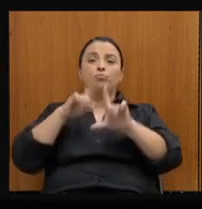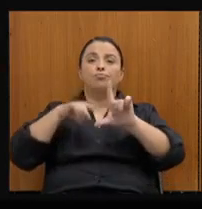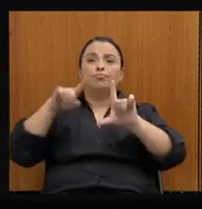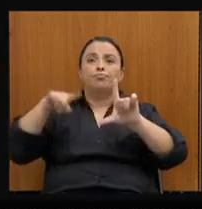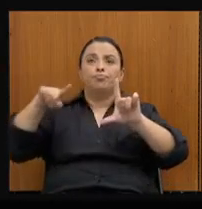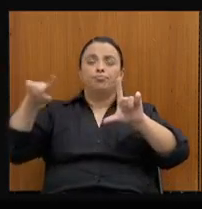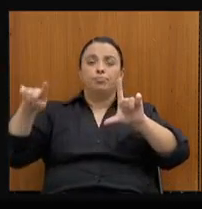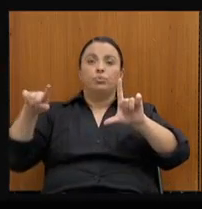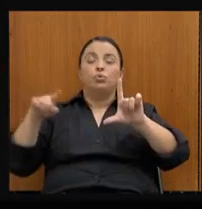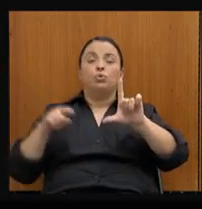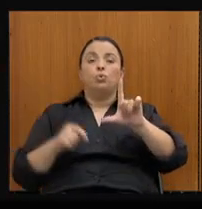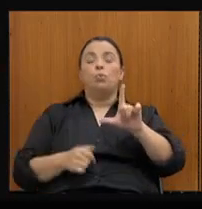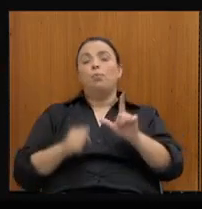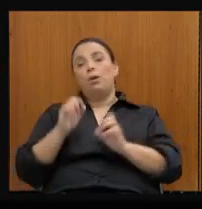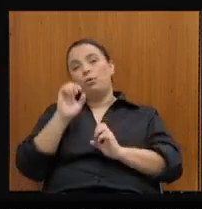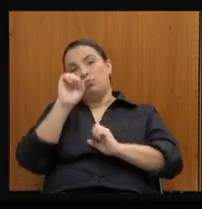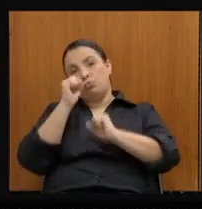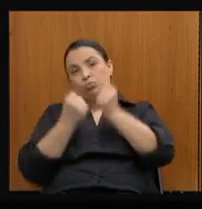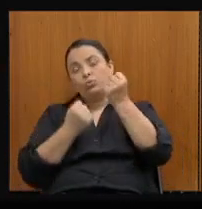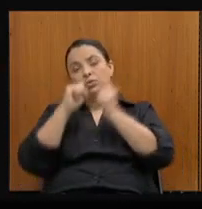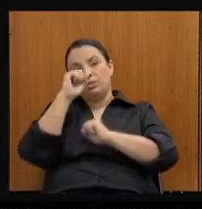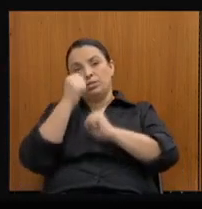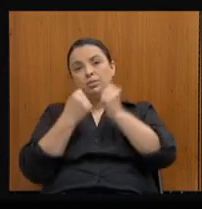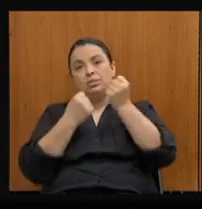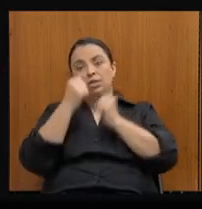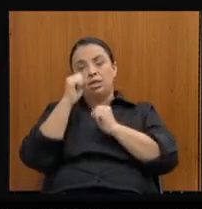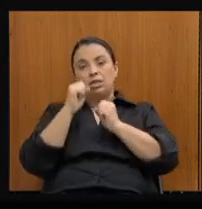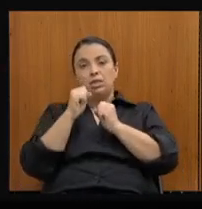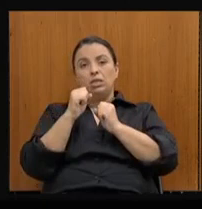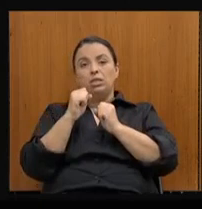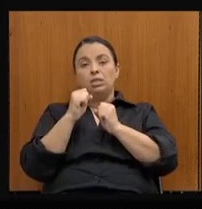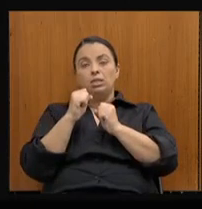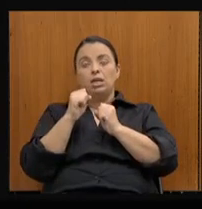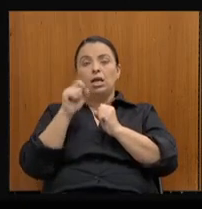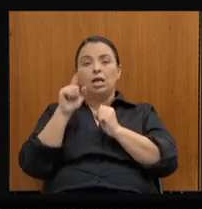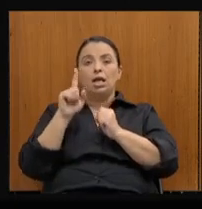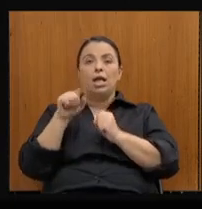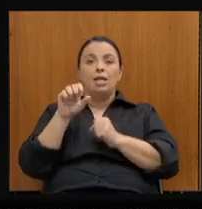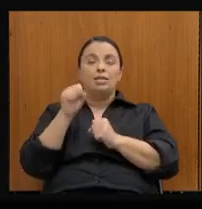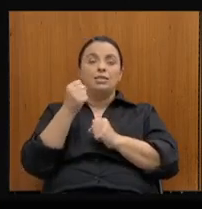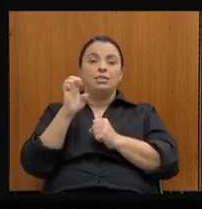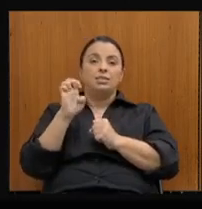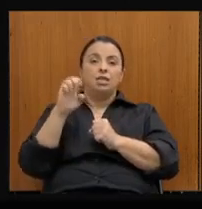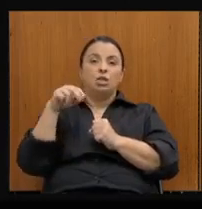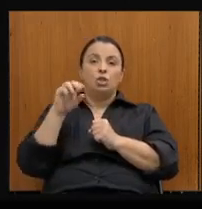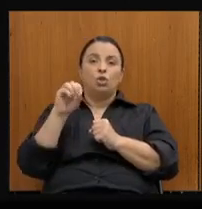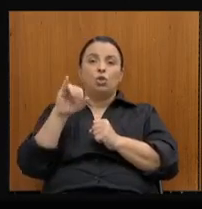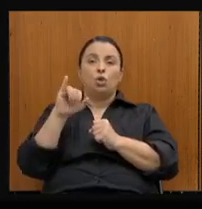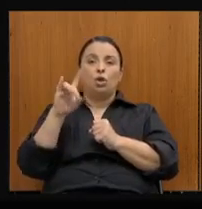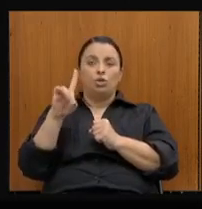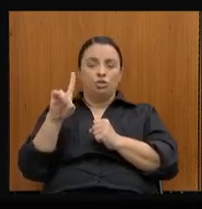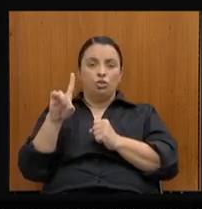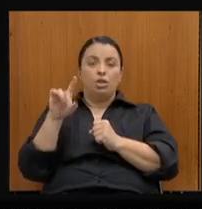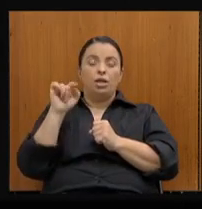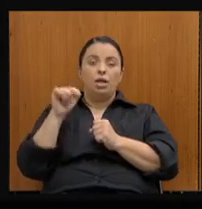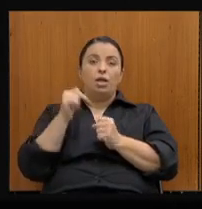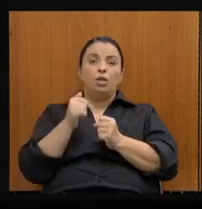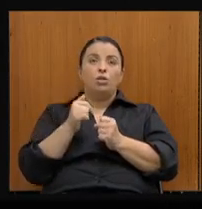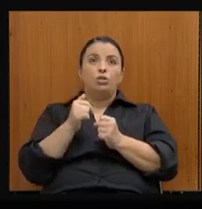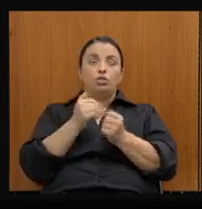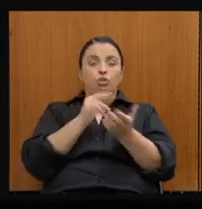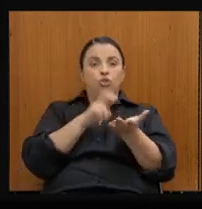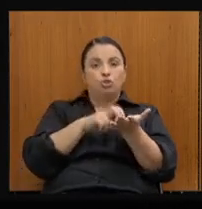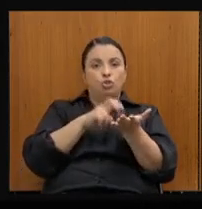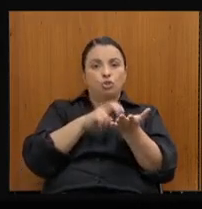de uma usina inclusive uma usina nossa cama cianoide ela começa a produzir no começo do